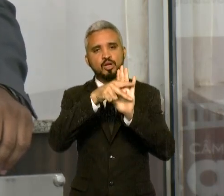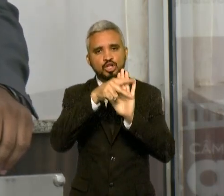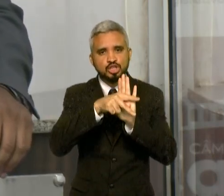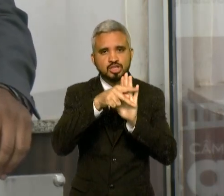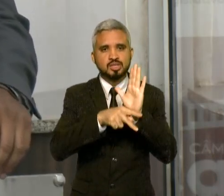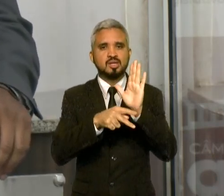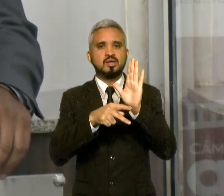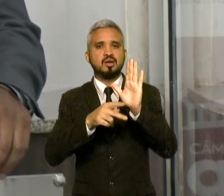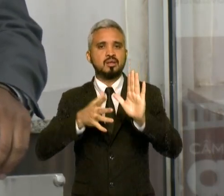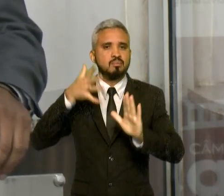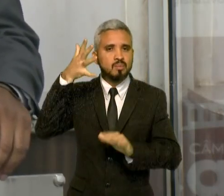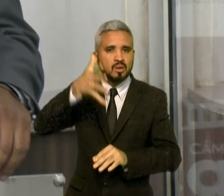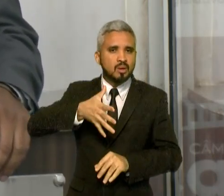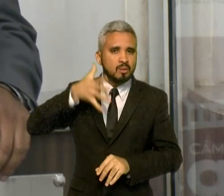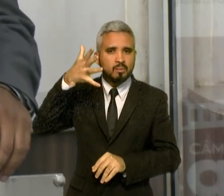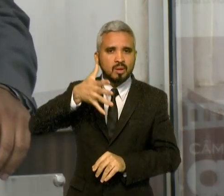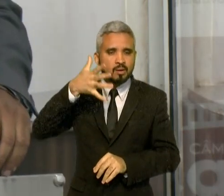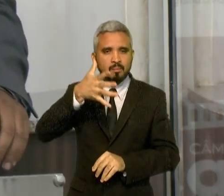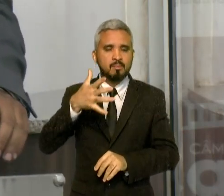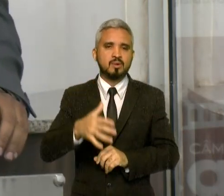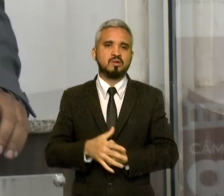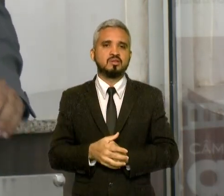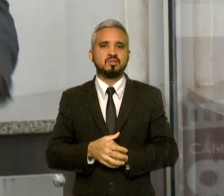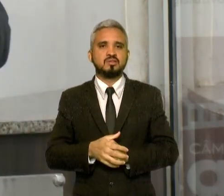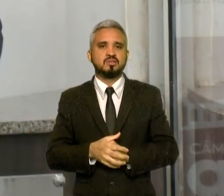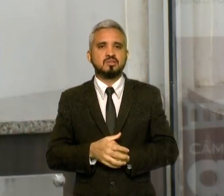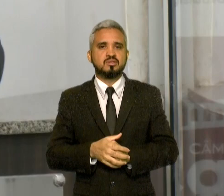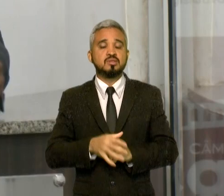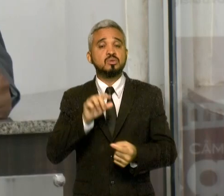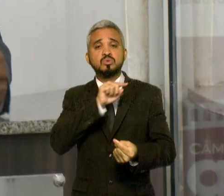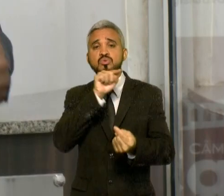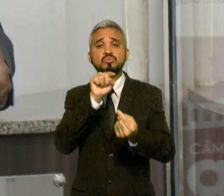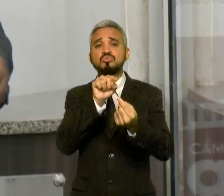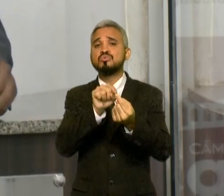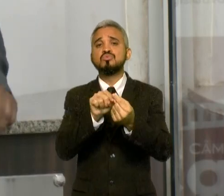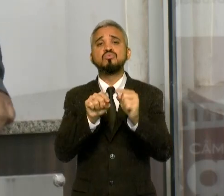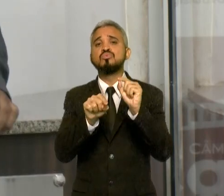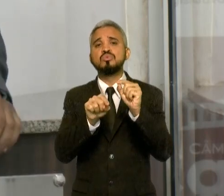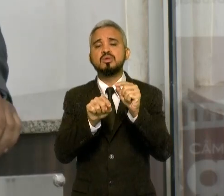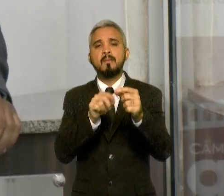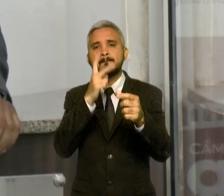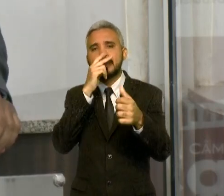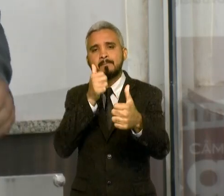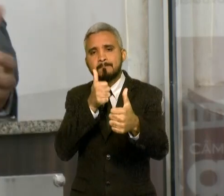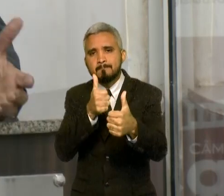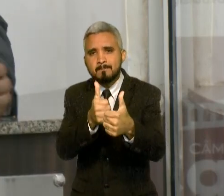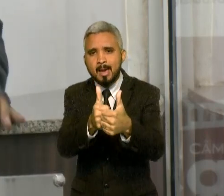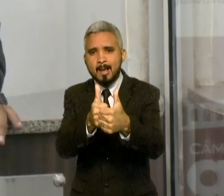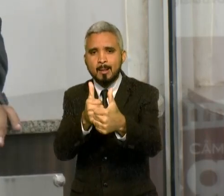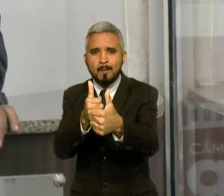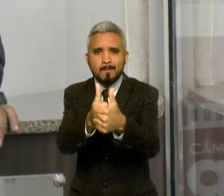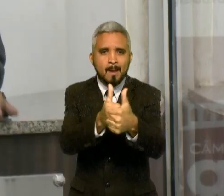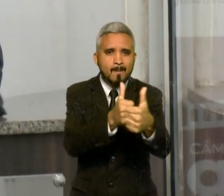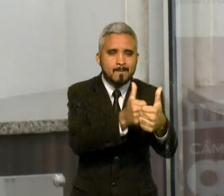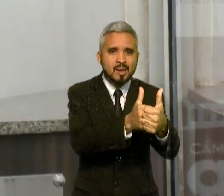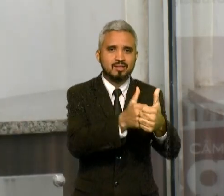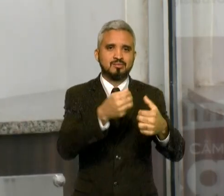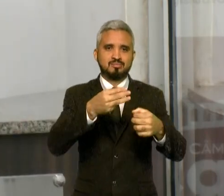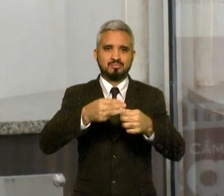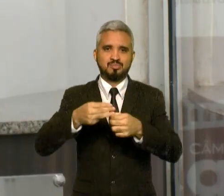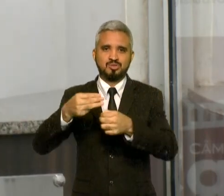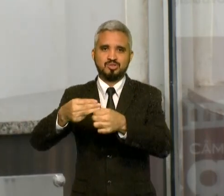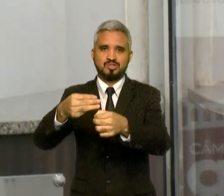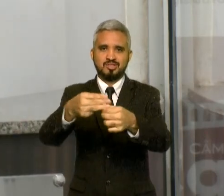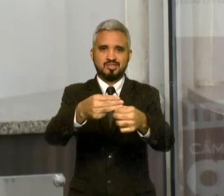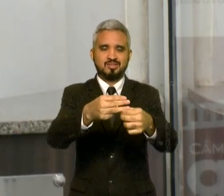cada vez mais o poder legislativo estadual dos interesses do povo do Maranhão. E com isso, deputado Rafael Leitua,